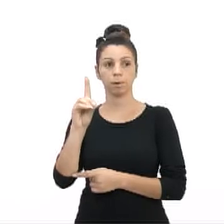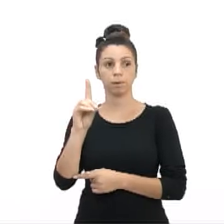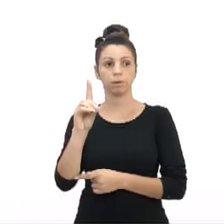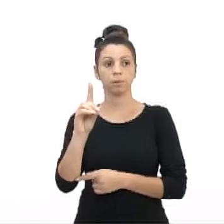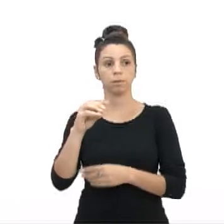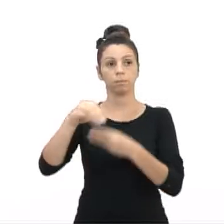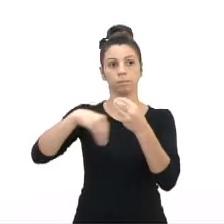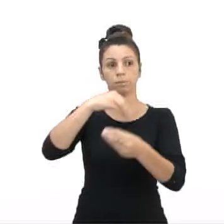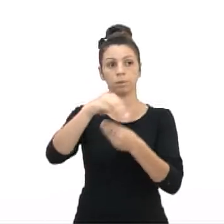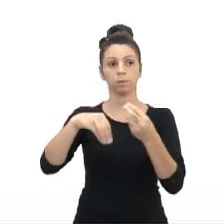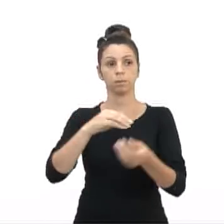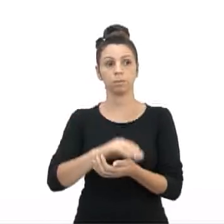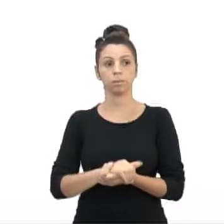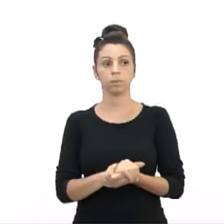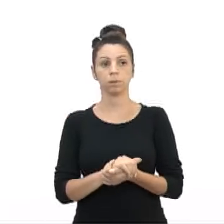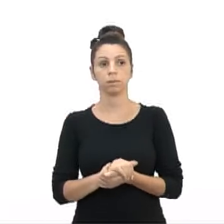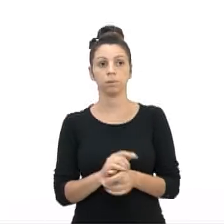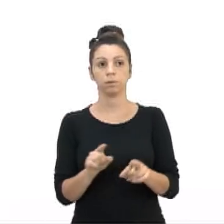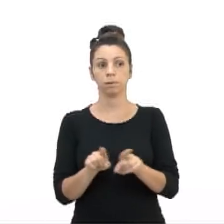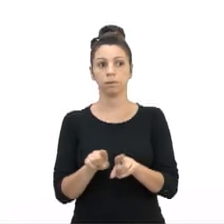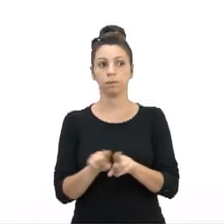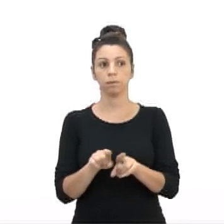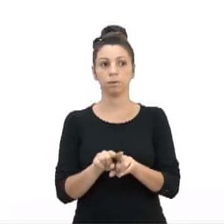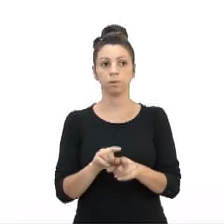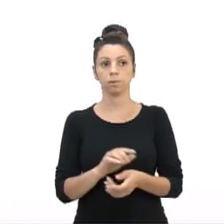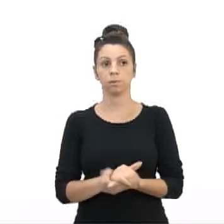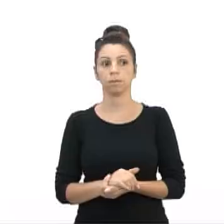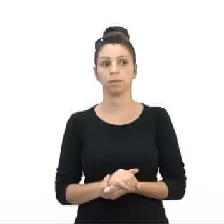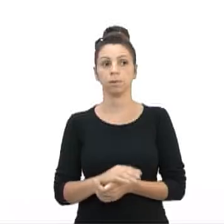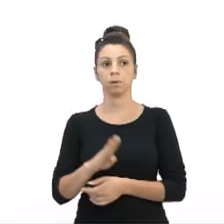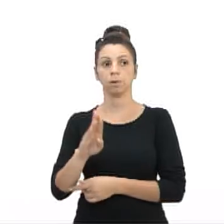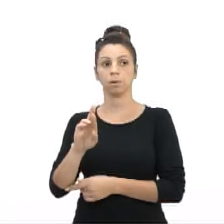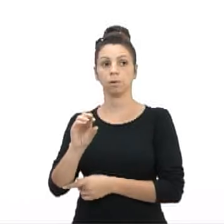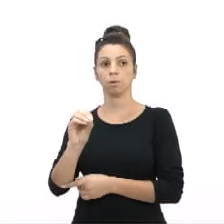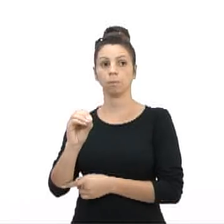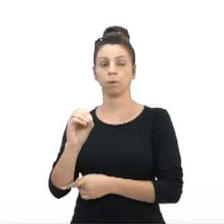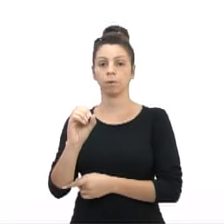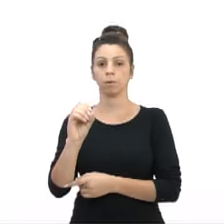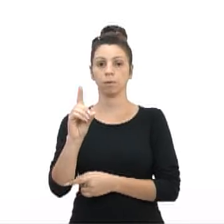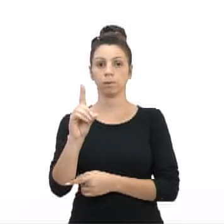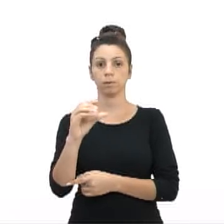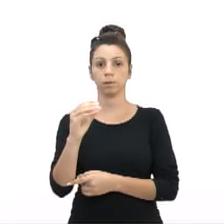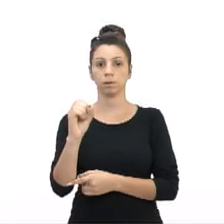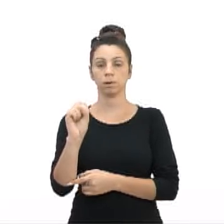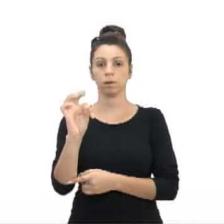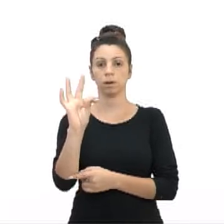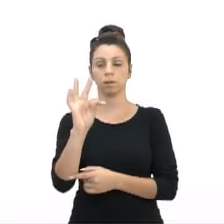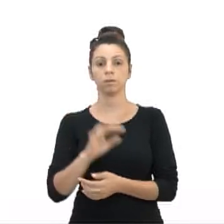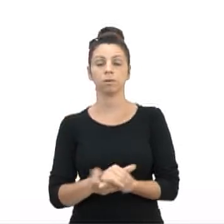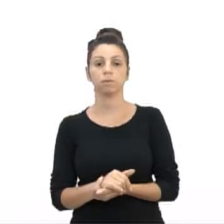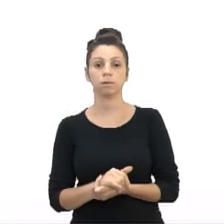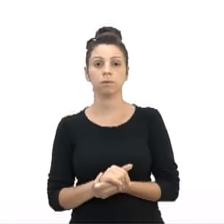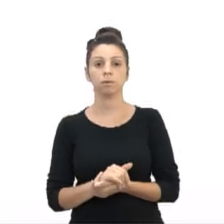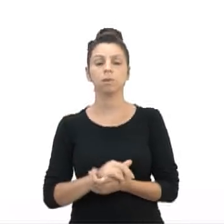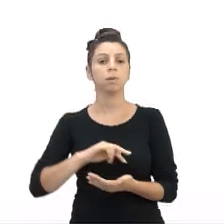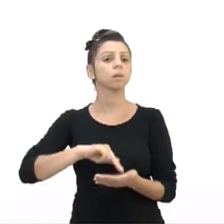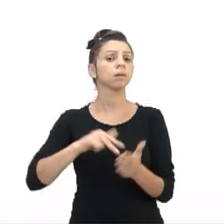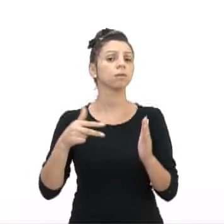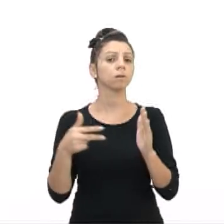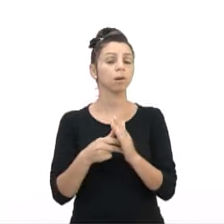I mais pod fez ali um substantivo composto por justaposição, né? Significa basicamente